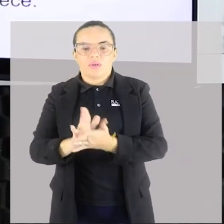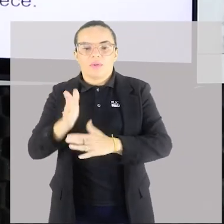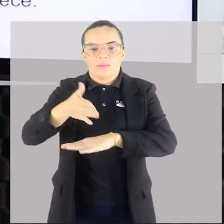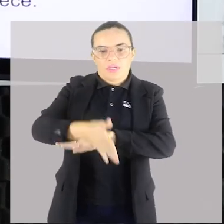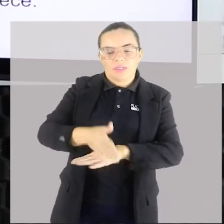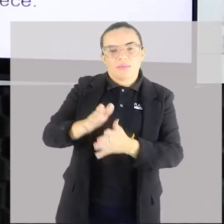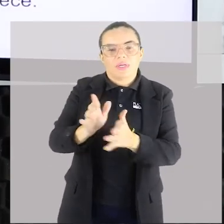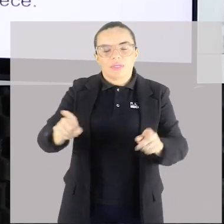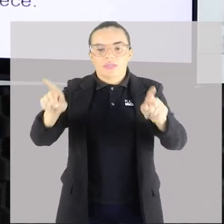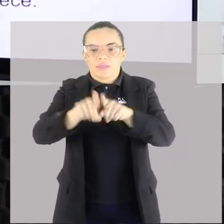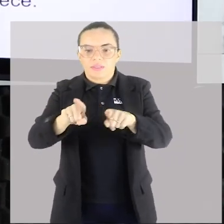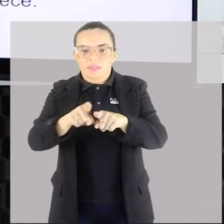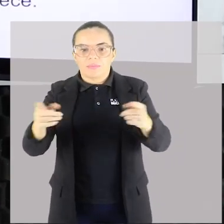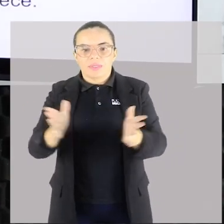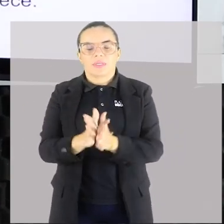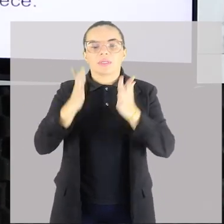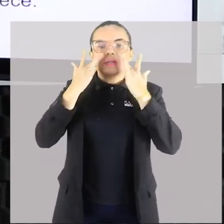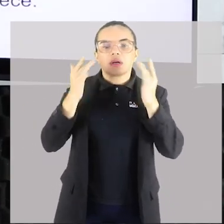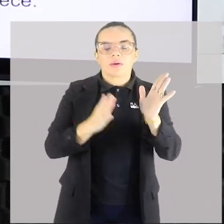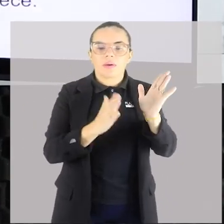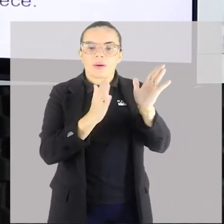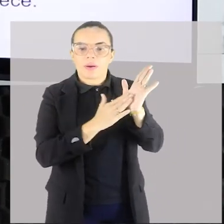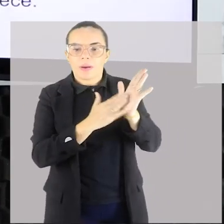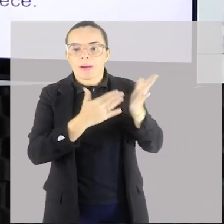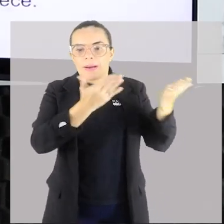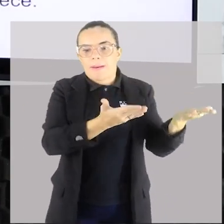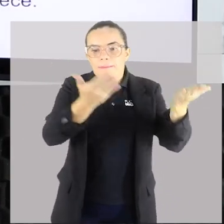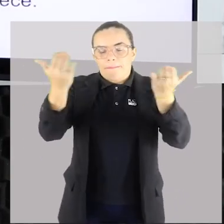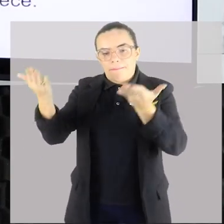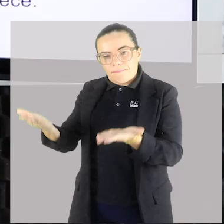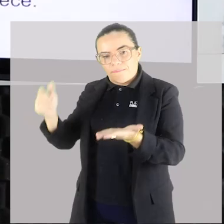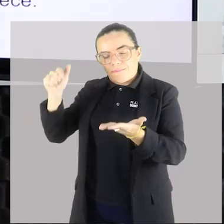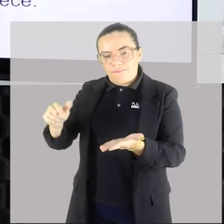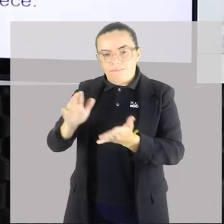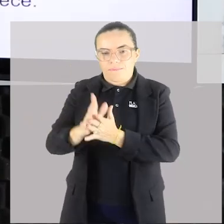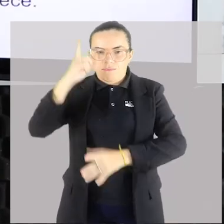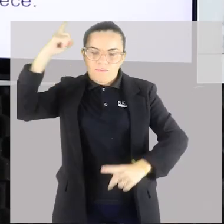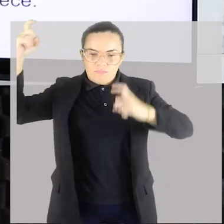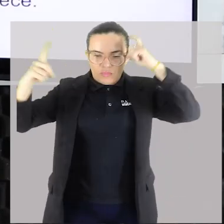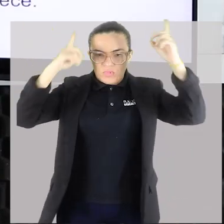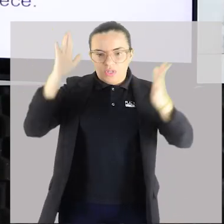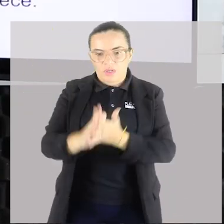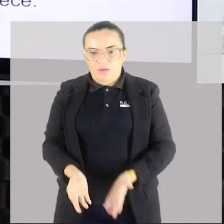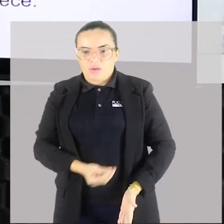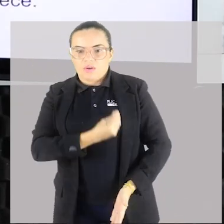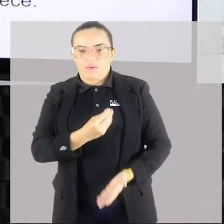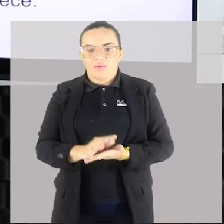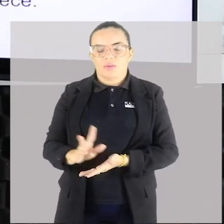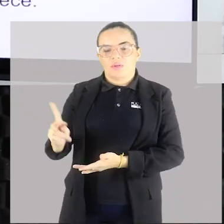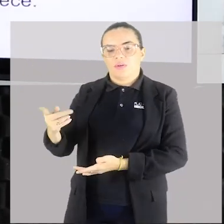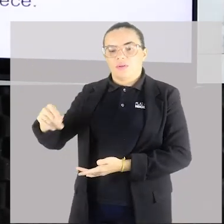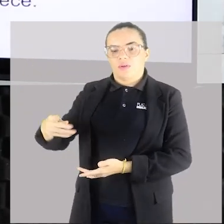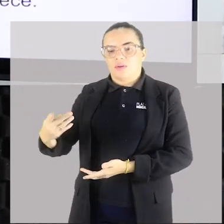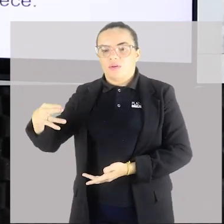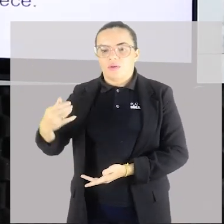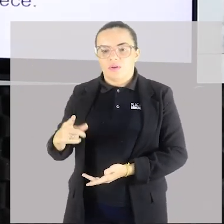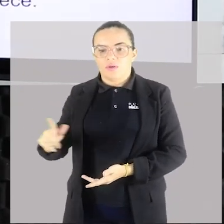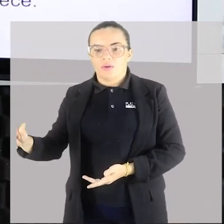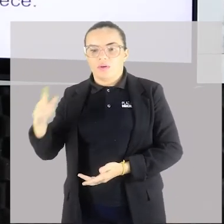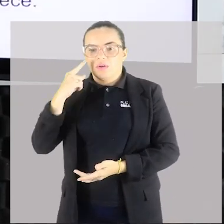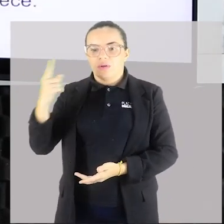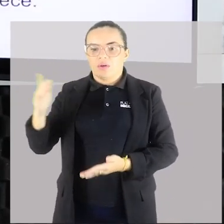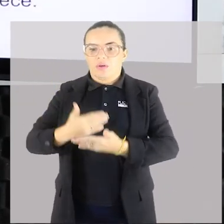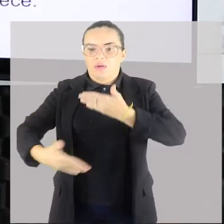obra, convidando as pessoas a participarem ativamente da criação e da vivência do happening. Essa interação entre artistas e